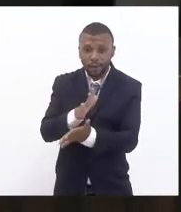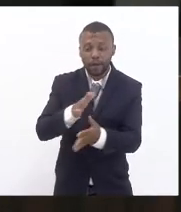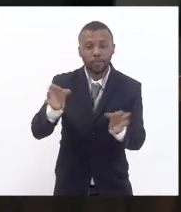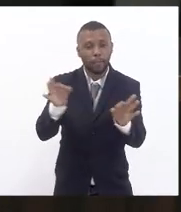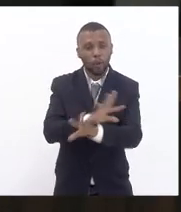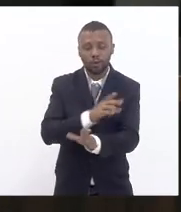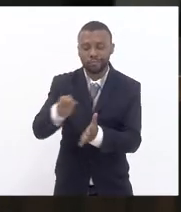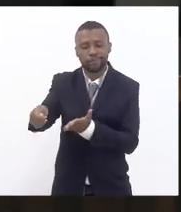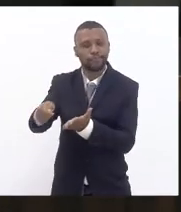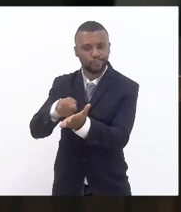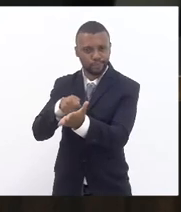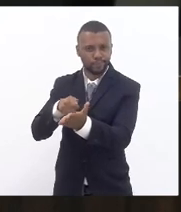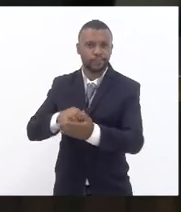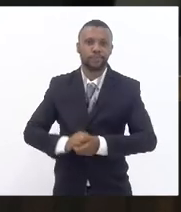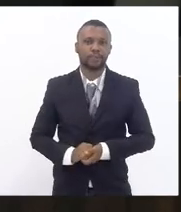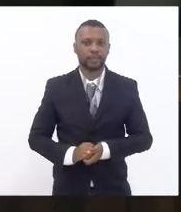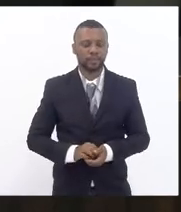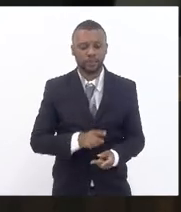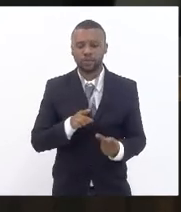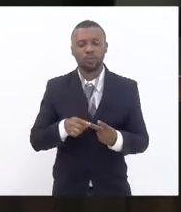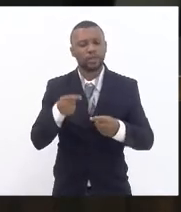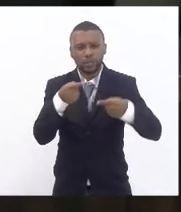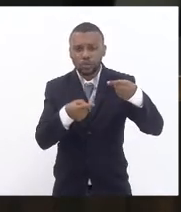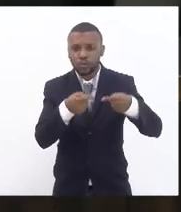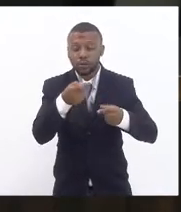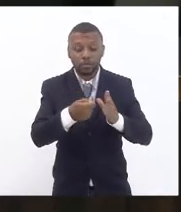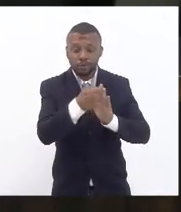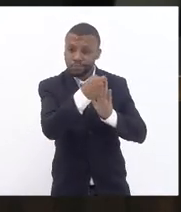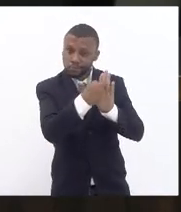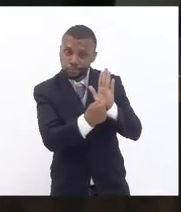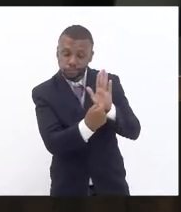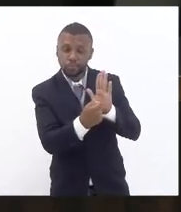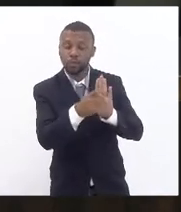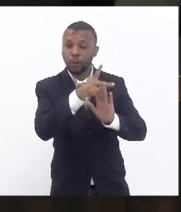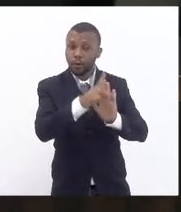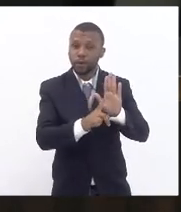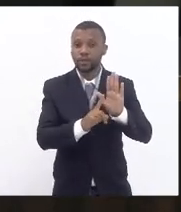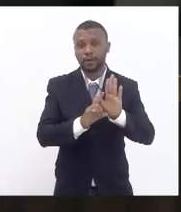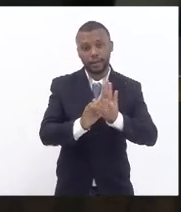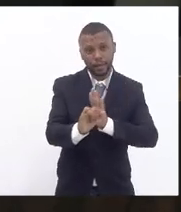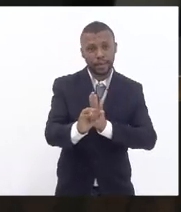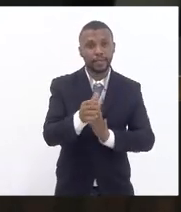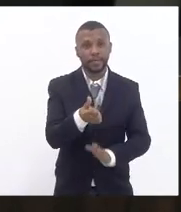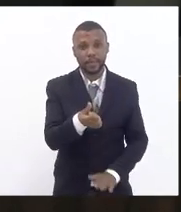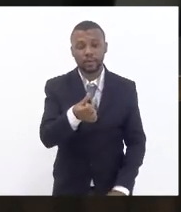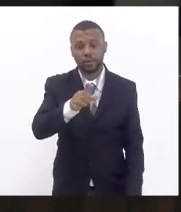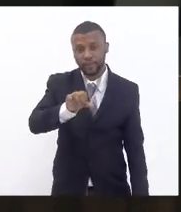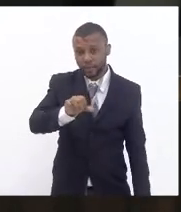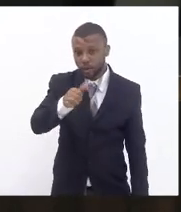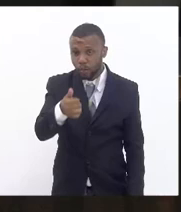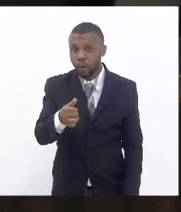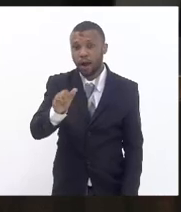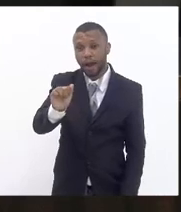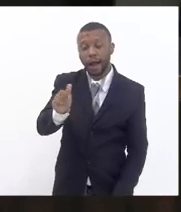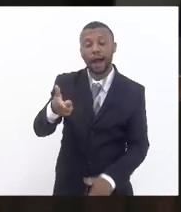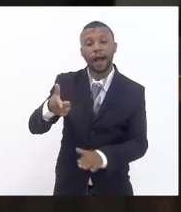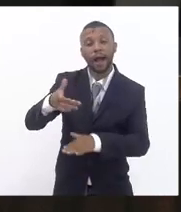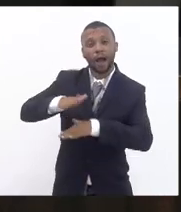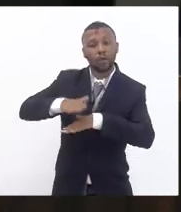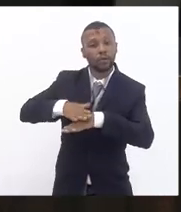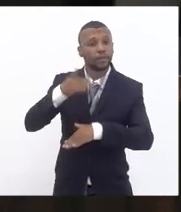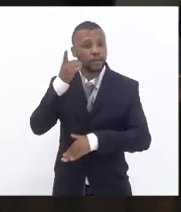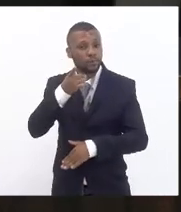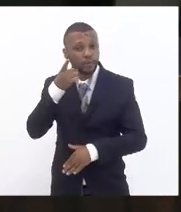autógrafo. Em segunda discussão, redação do vencido, projeto de lei 691-A, de autoria do deputado enfermeira